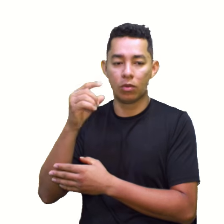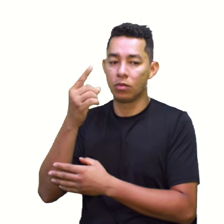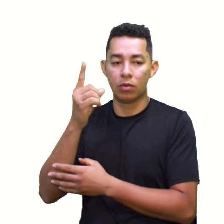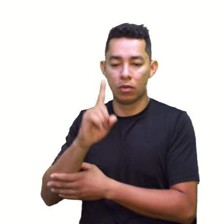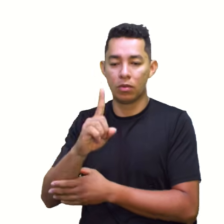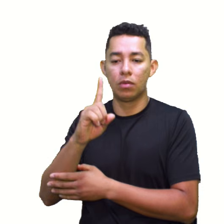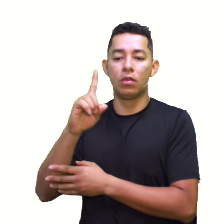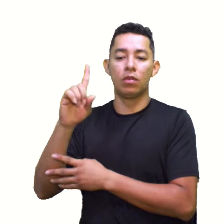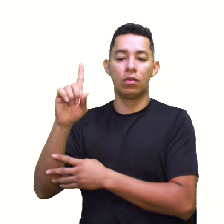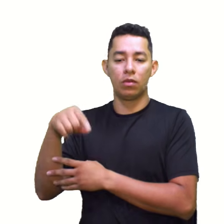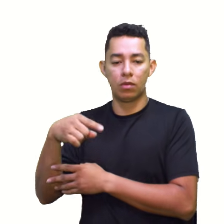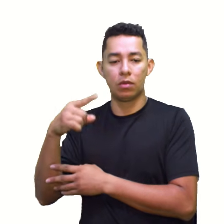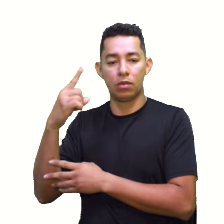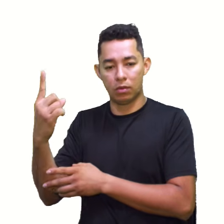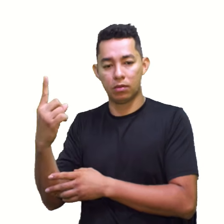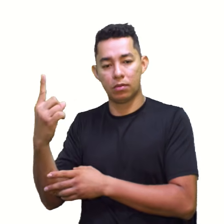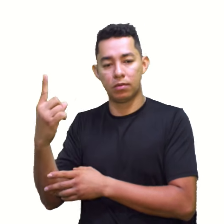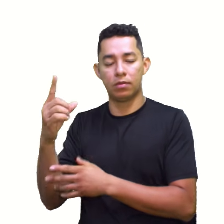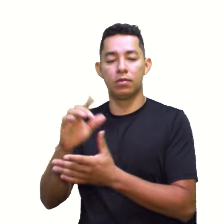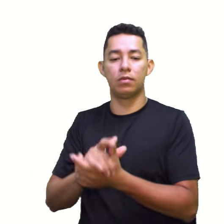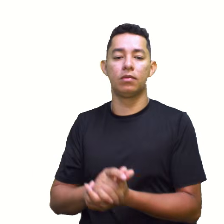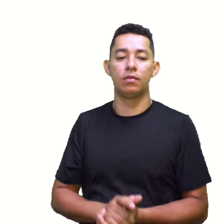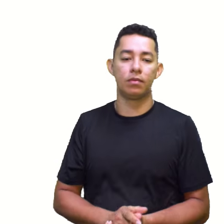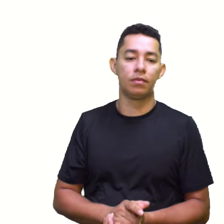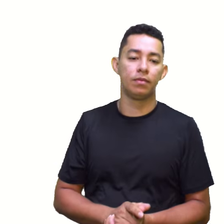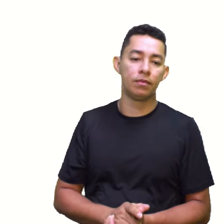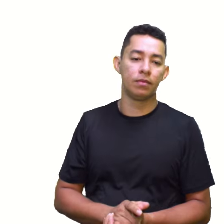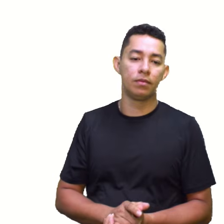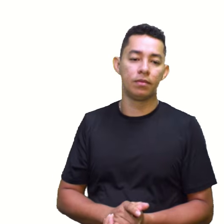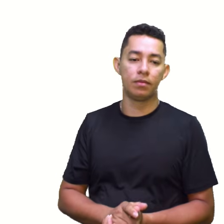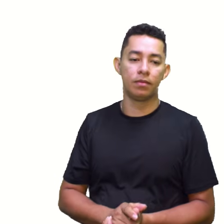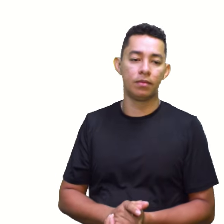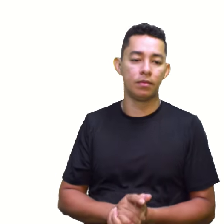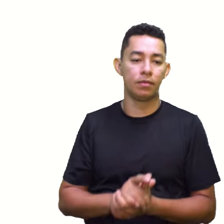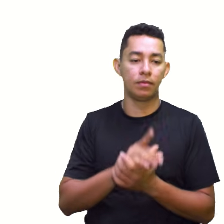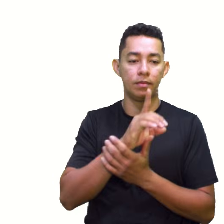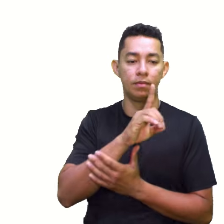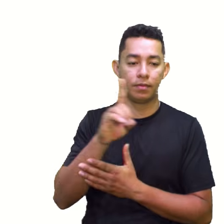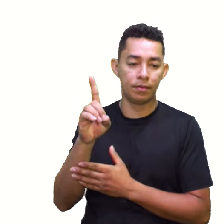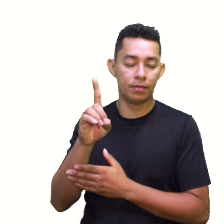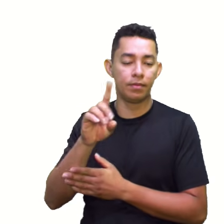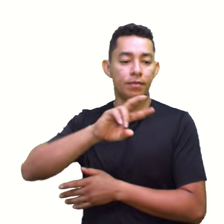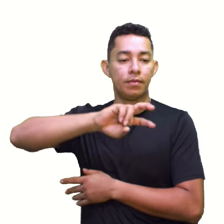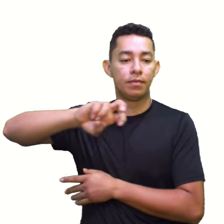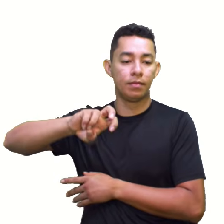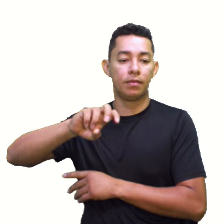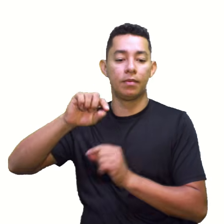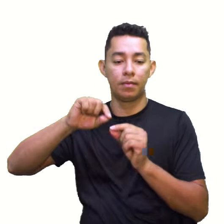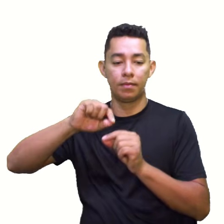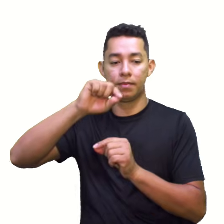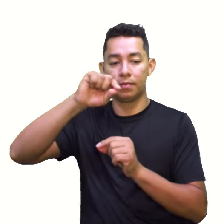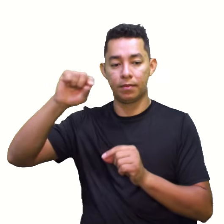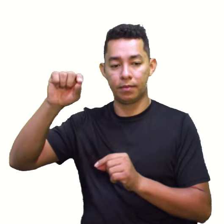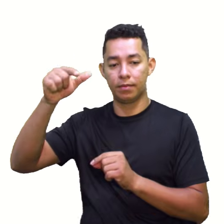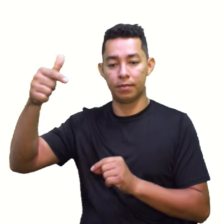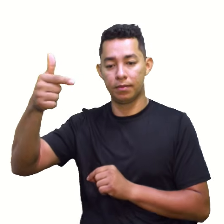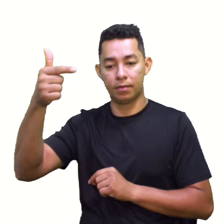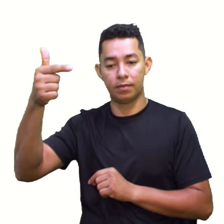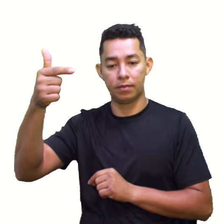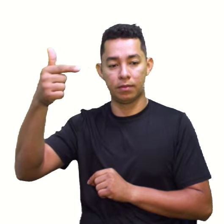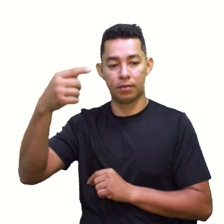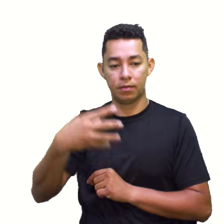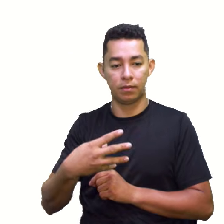menos 1. 1 menos 1 ao quadrado. A distância é igual a raiz quadrada